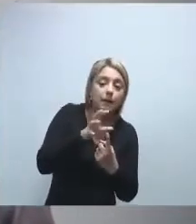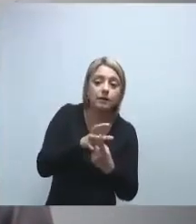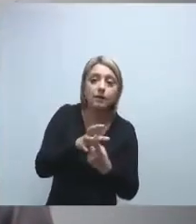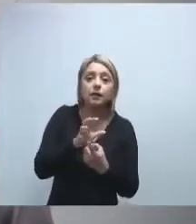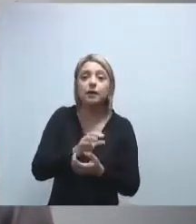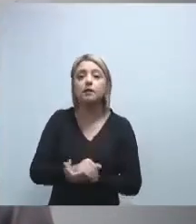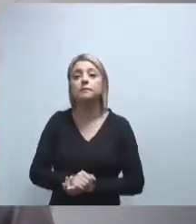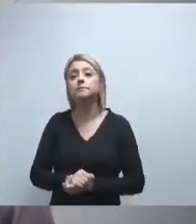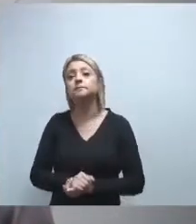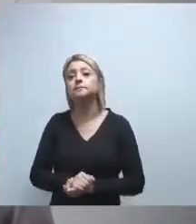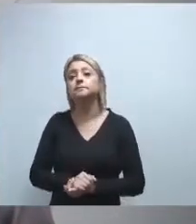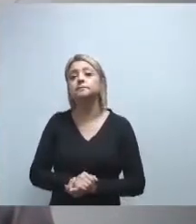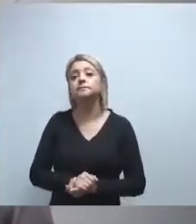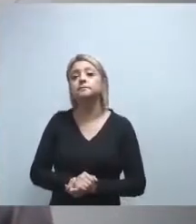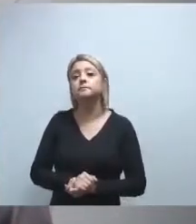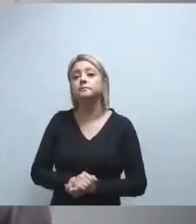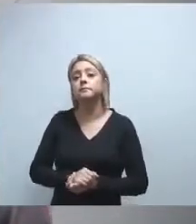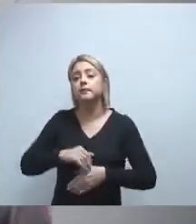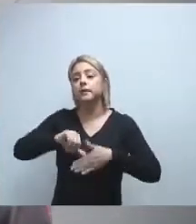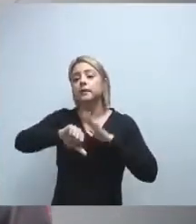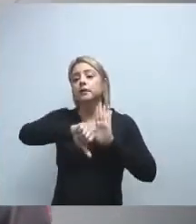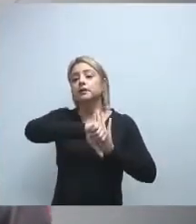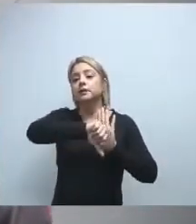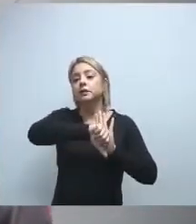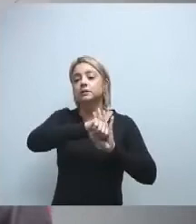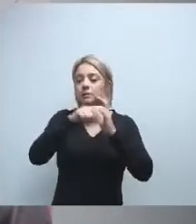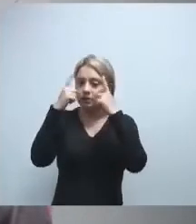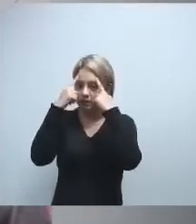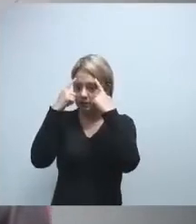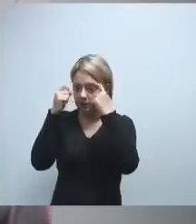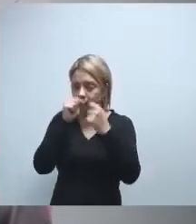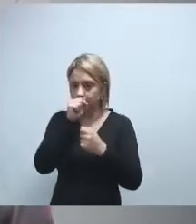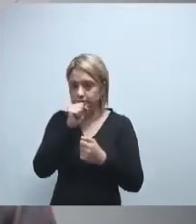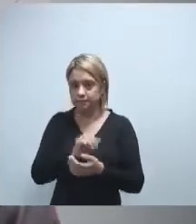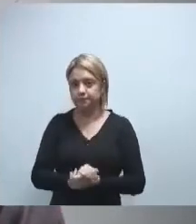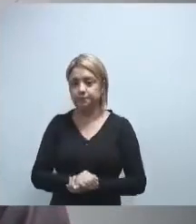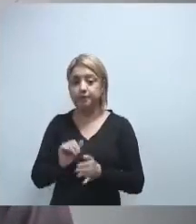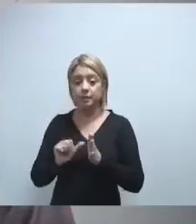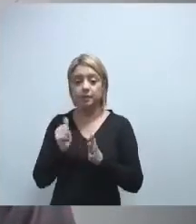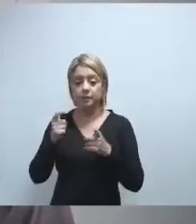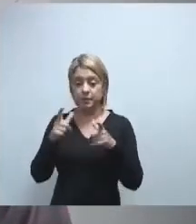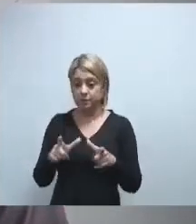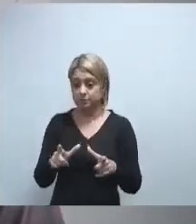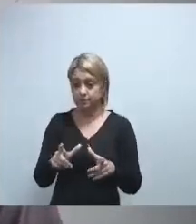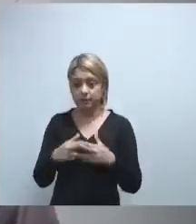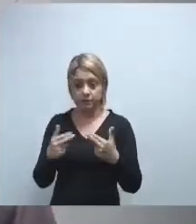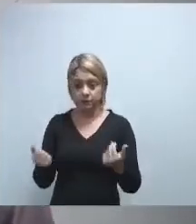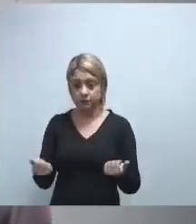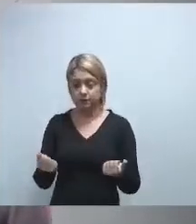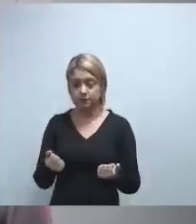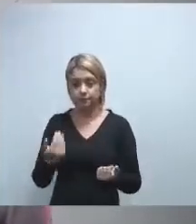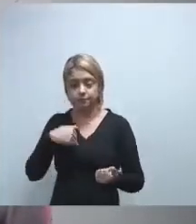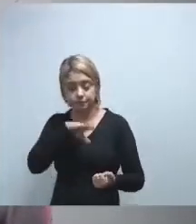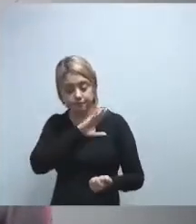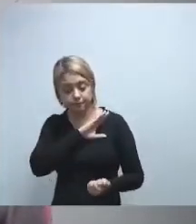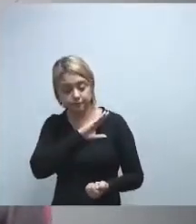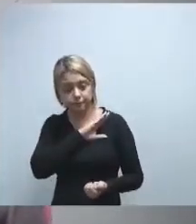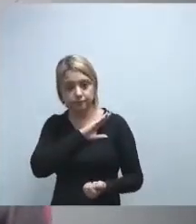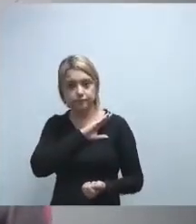questão da criminalidade violenta em primeiro lugar nós